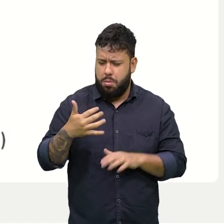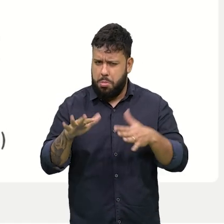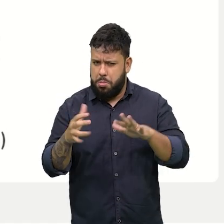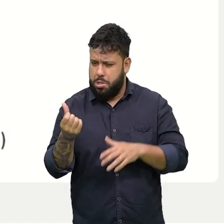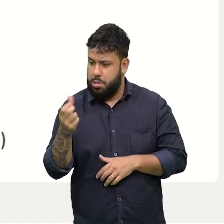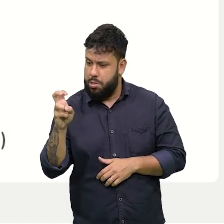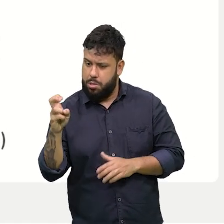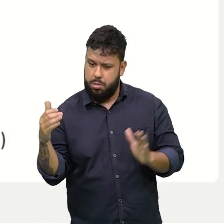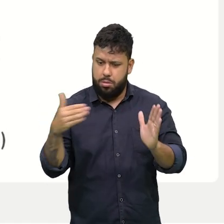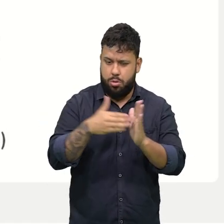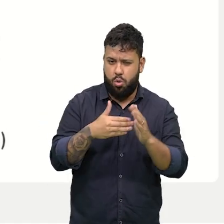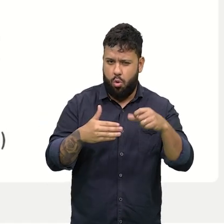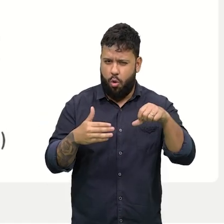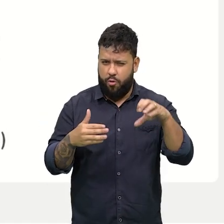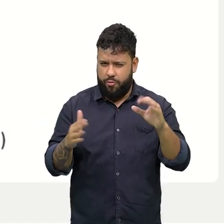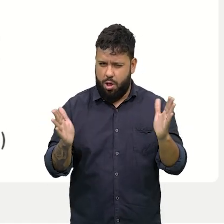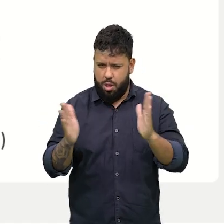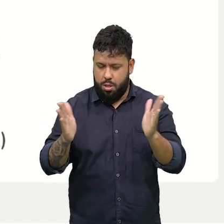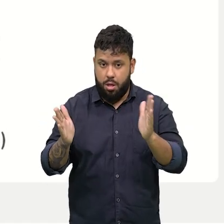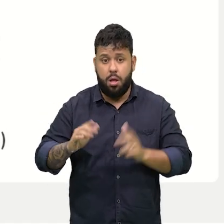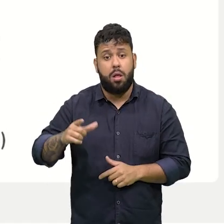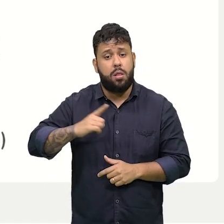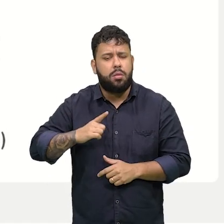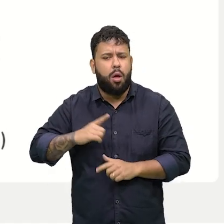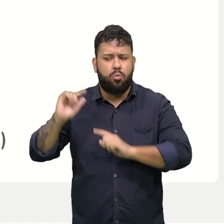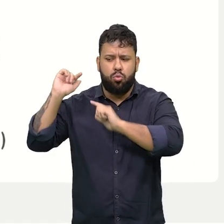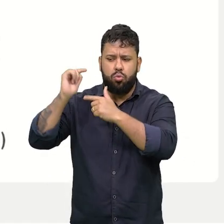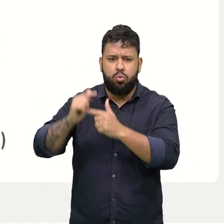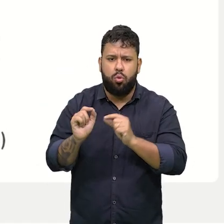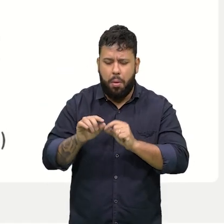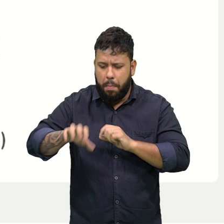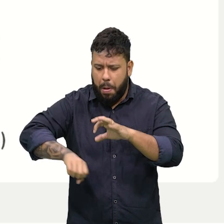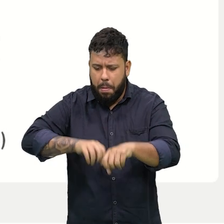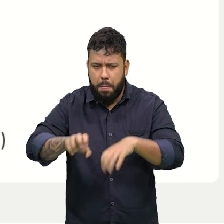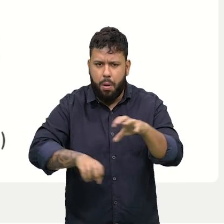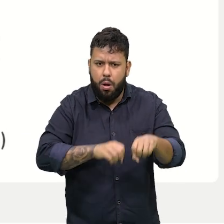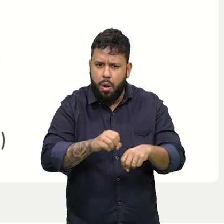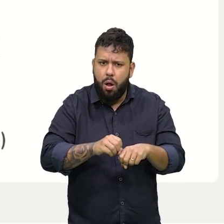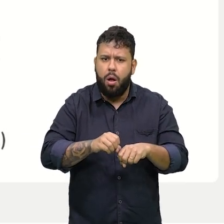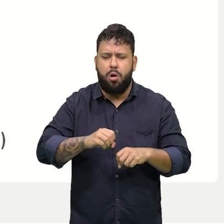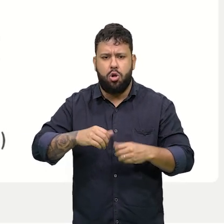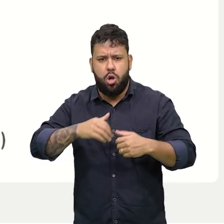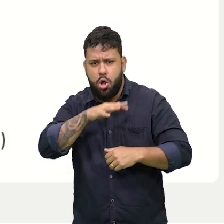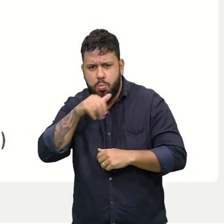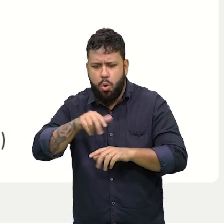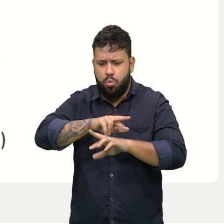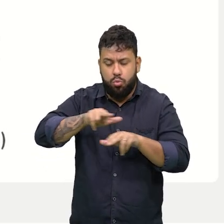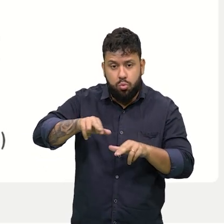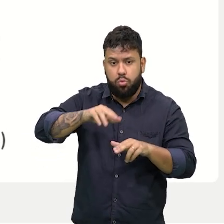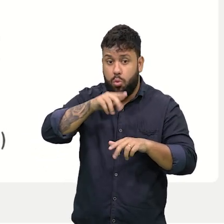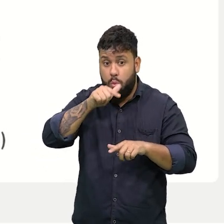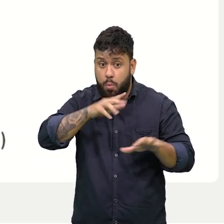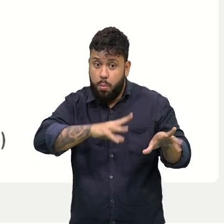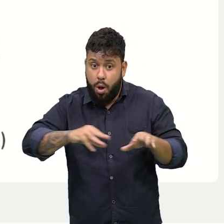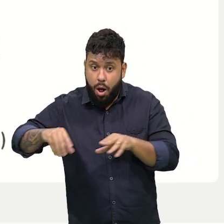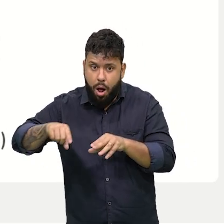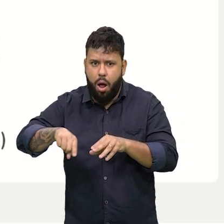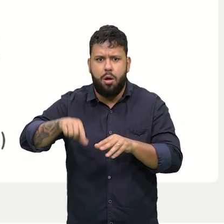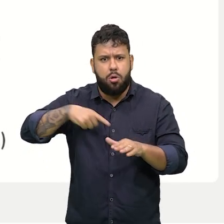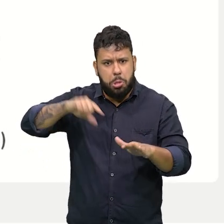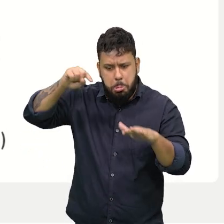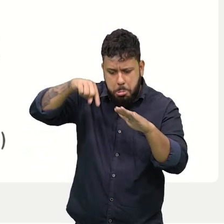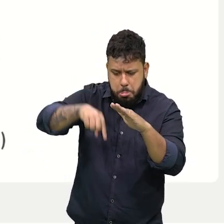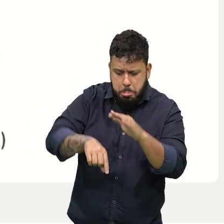anos, seguem a antiga tradição de coletar frutos do mar, atingindo profundidades de até